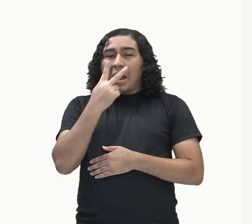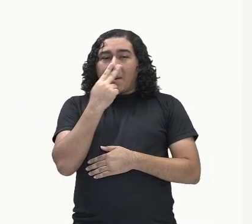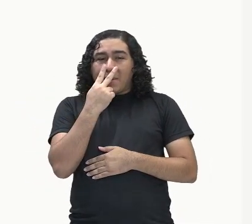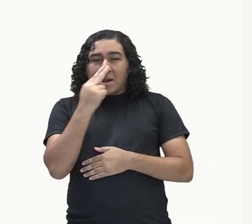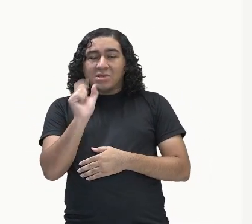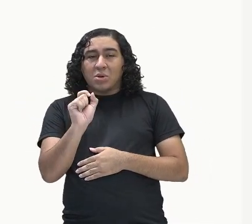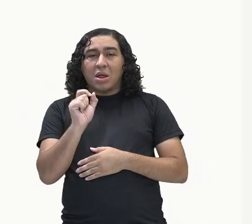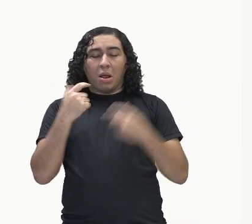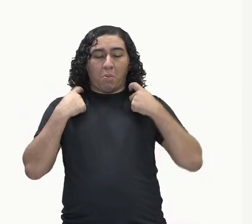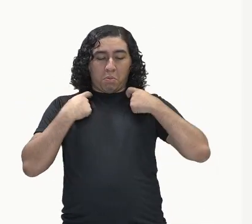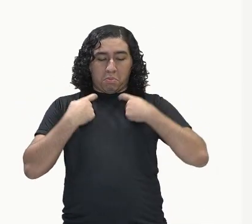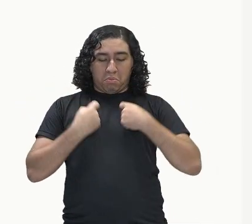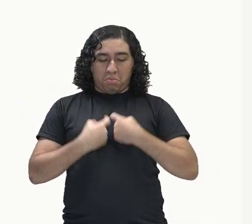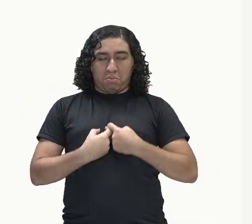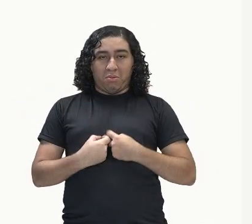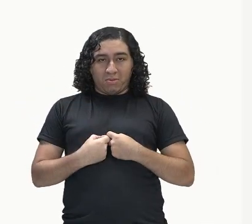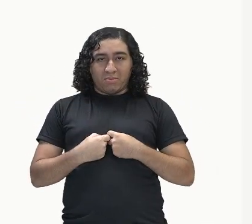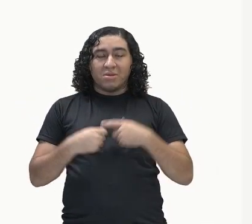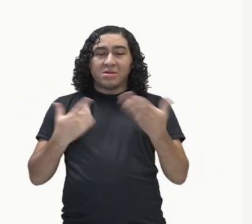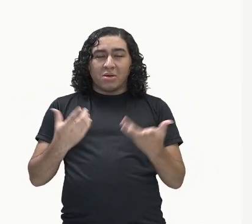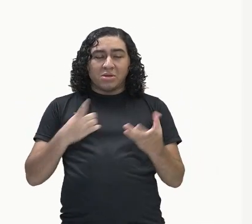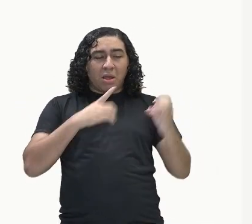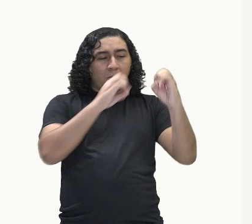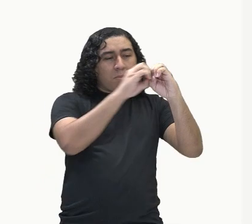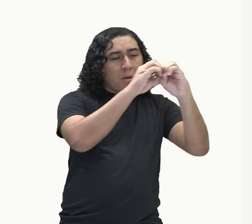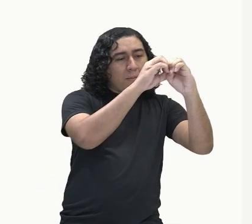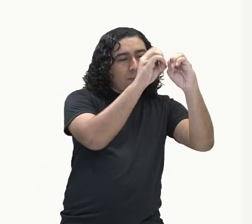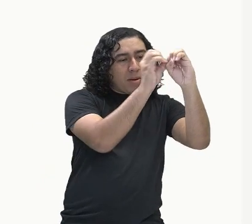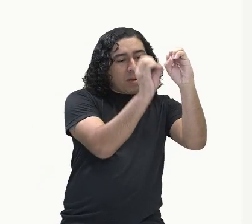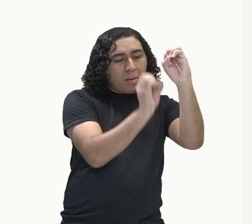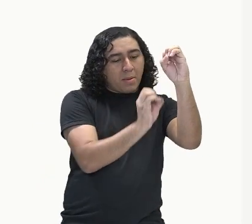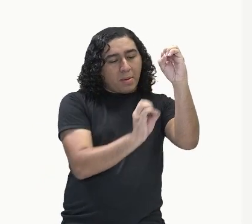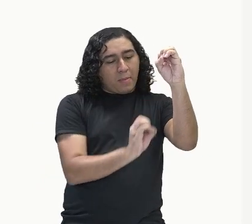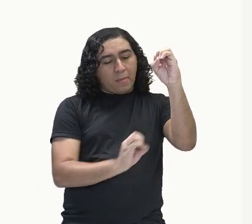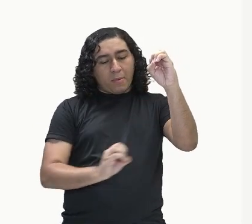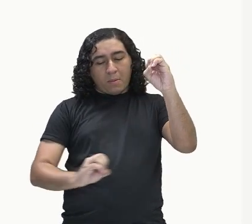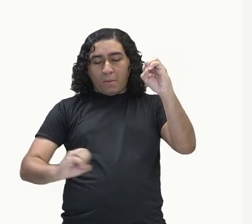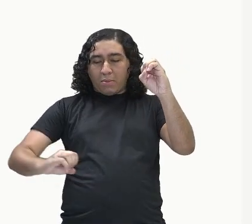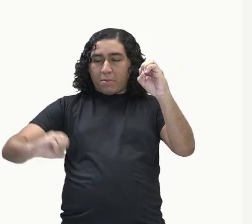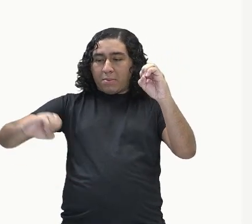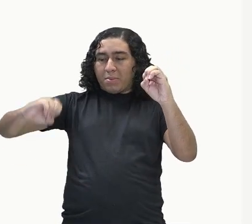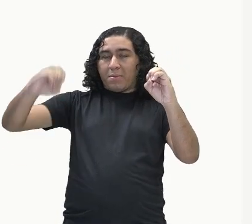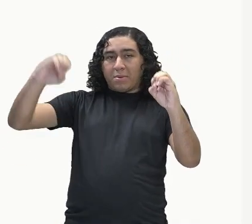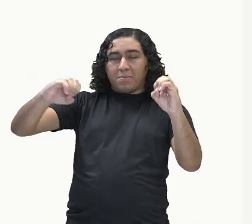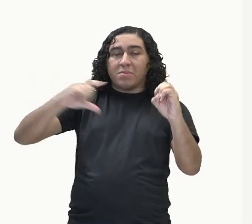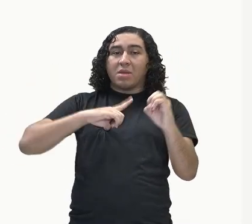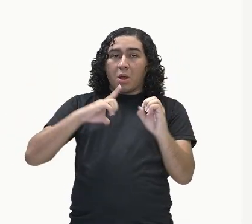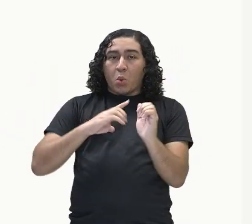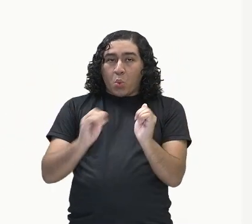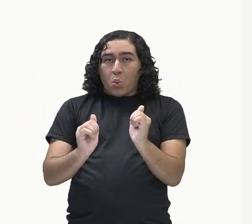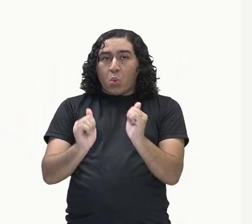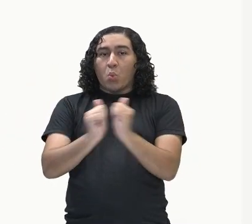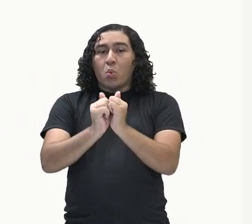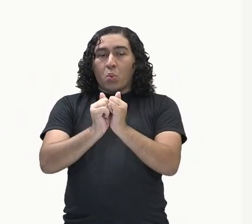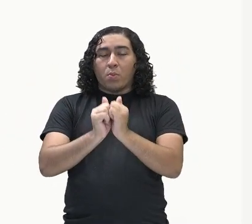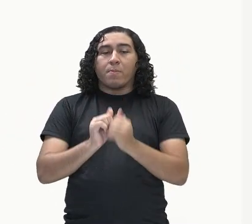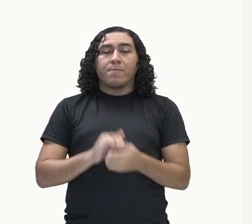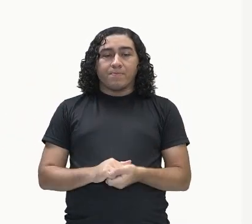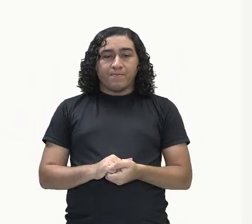colar de pérola fica um do lado de um do outro formando essa estrutura esse agrupamento